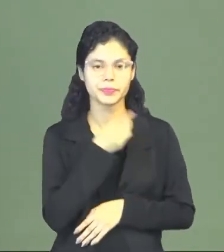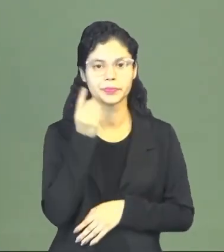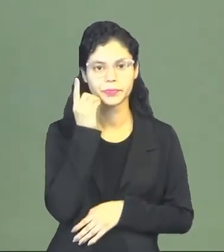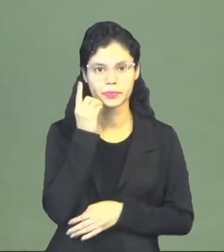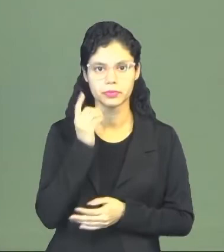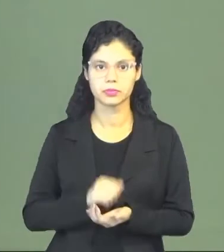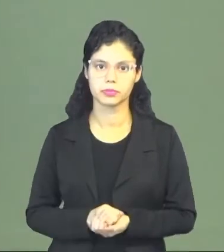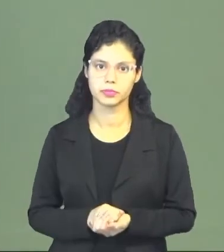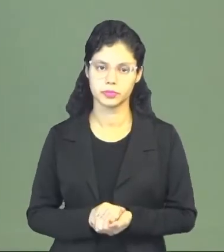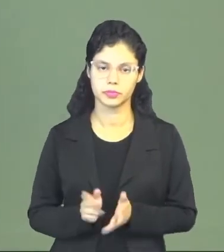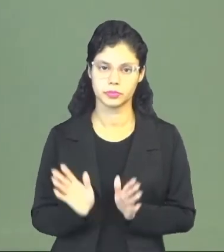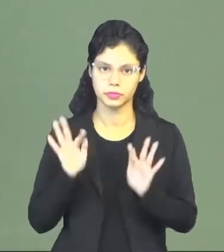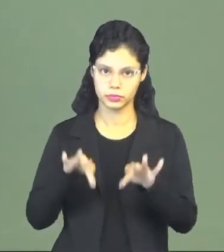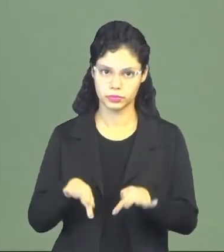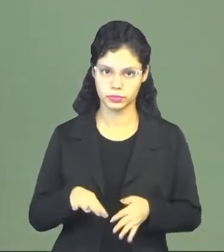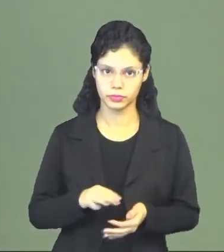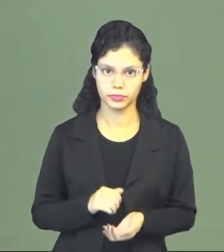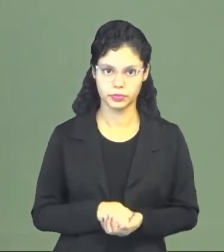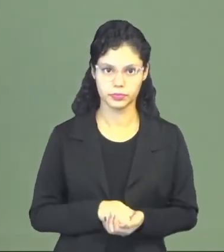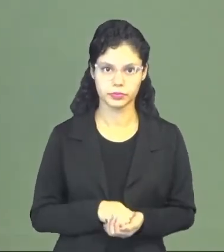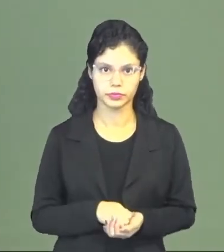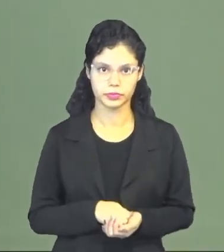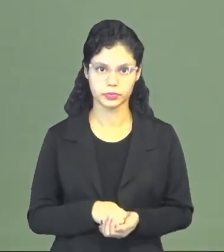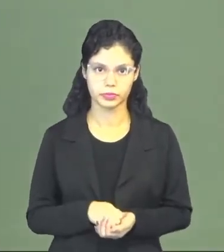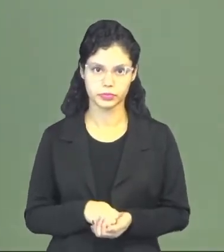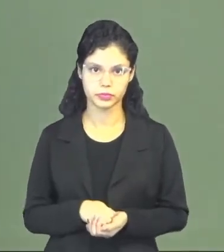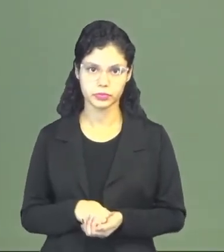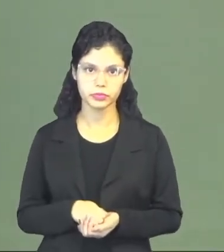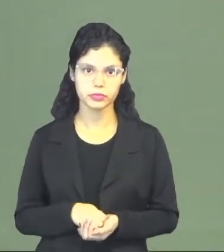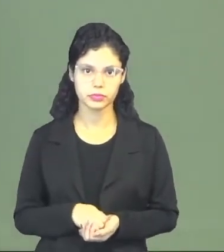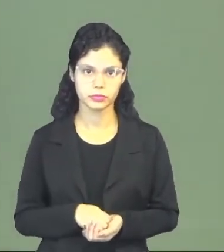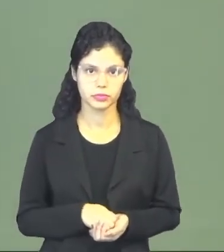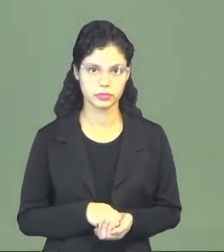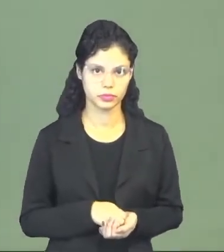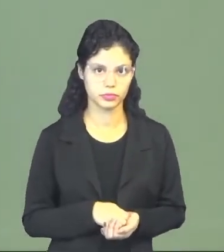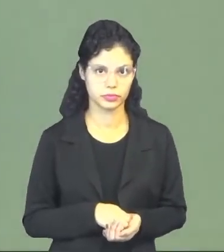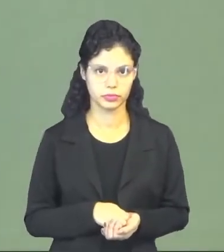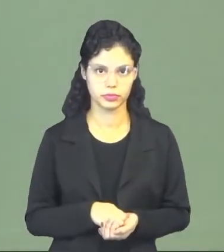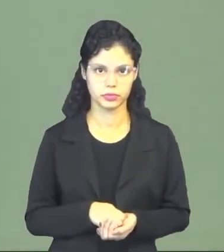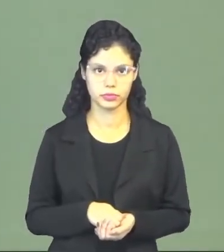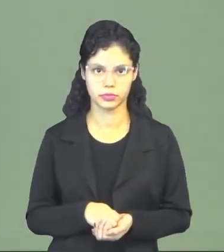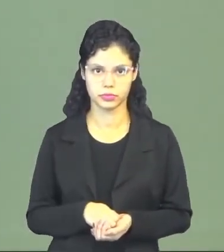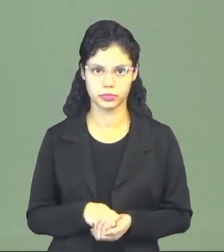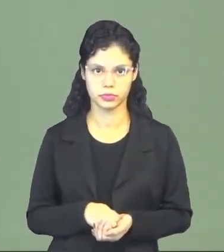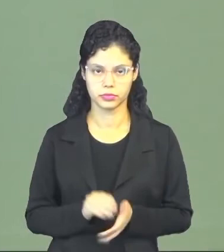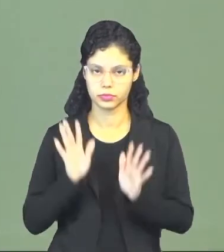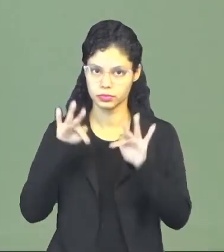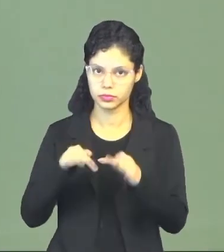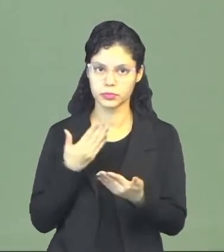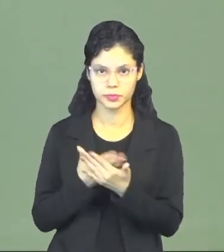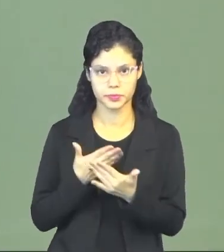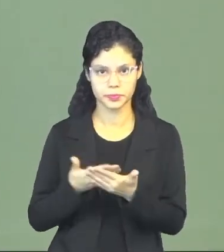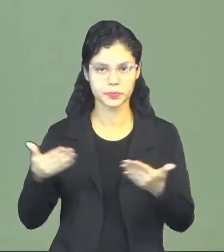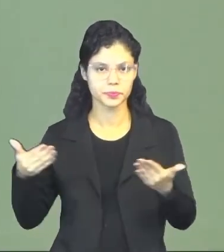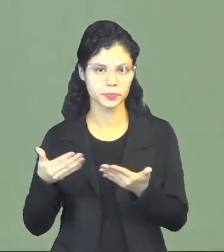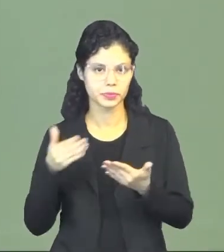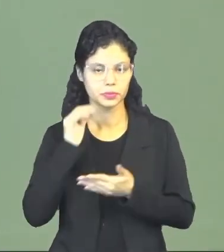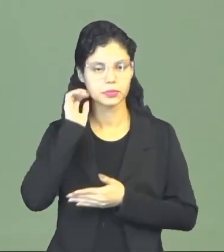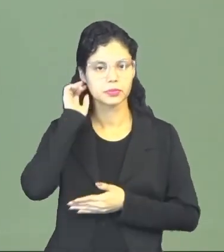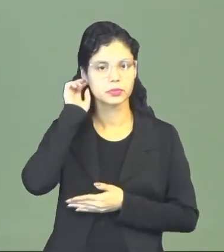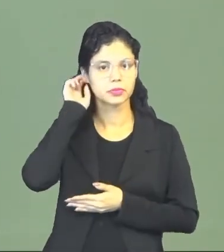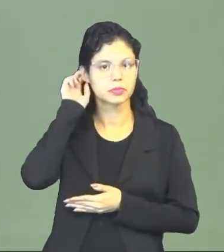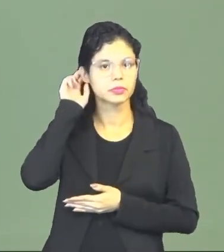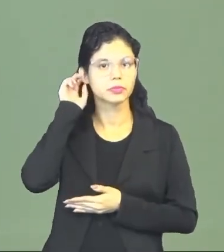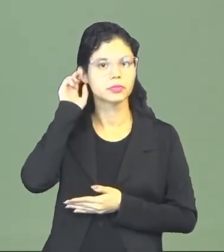dia. Para a gente concluir a nossa aula, eu vou analisar outro texto com vocês, para a gente concluir a nossa aula hoje, ó. É uma